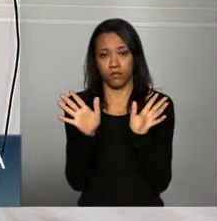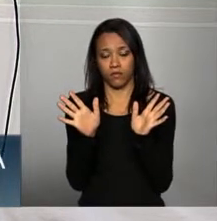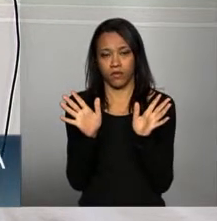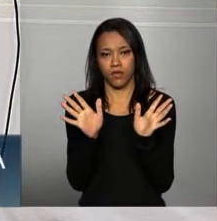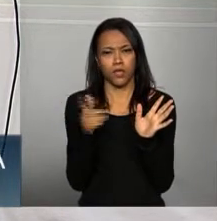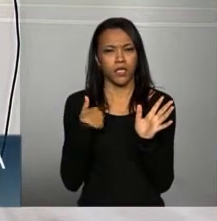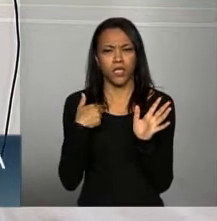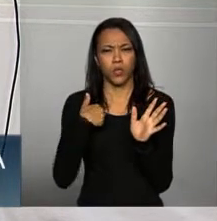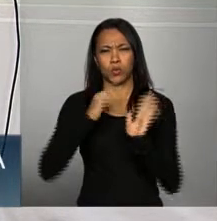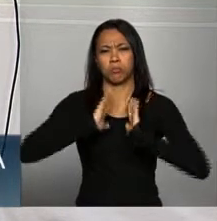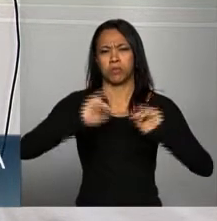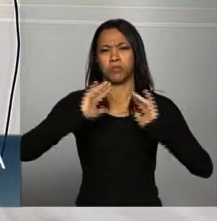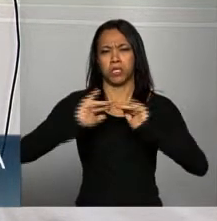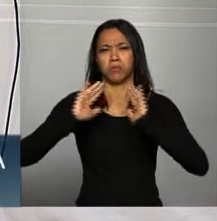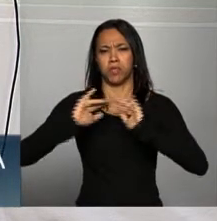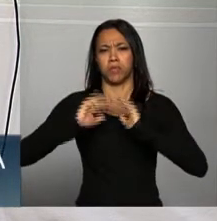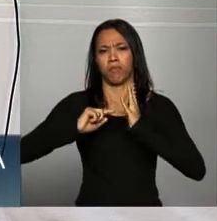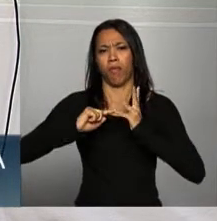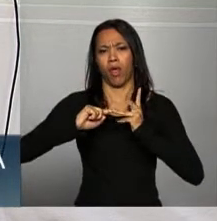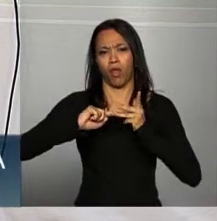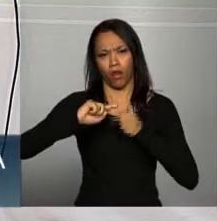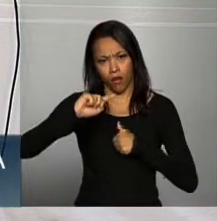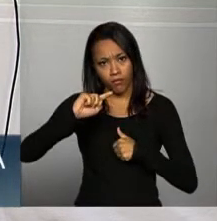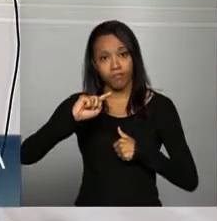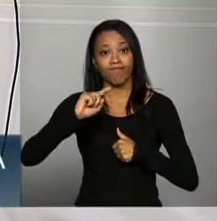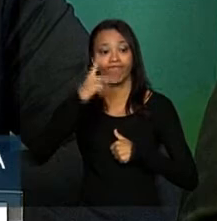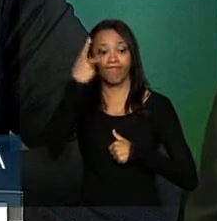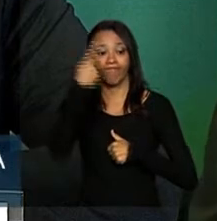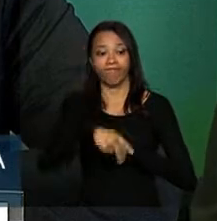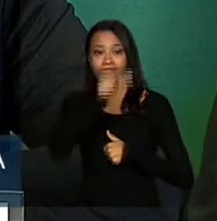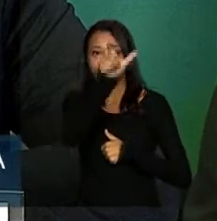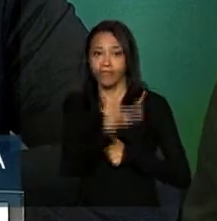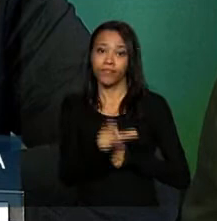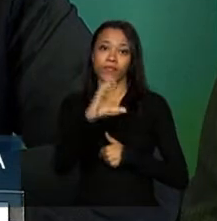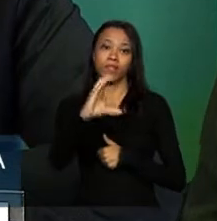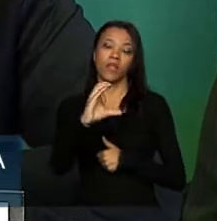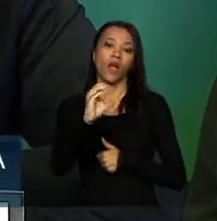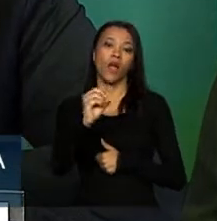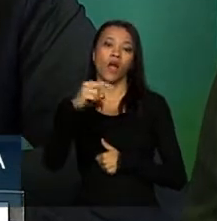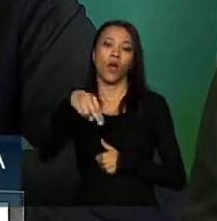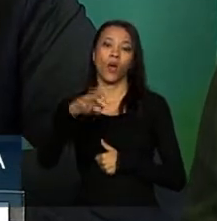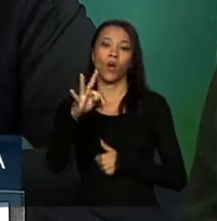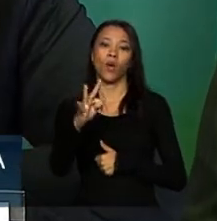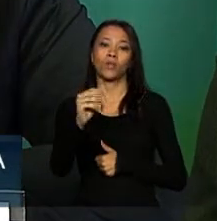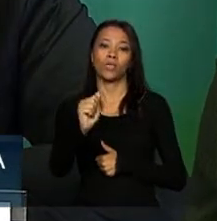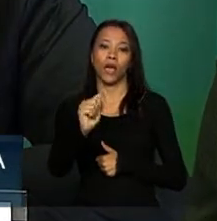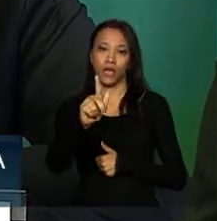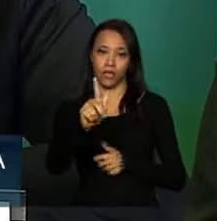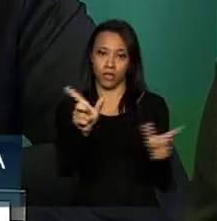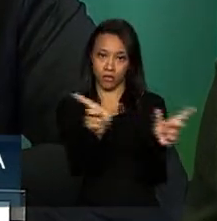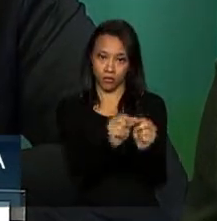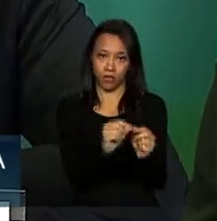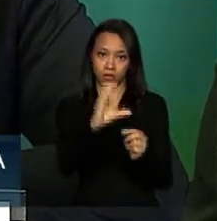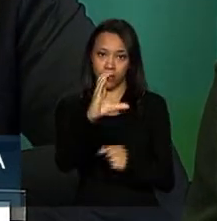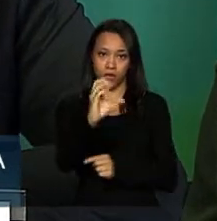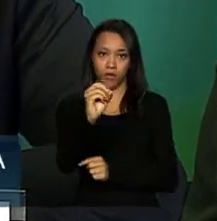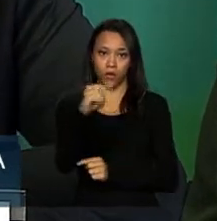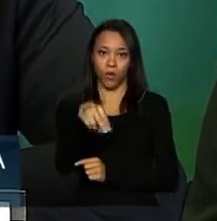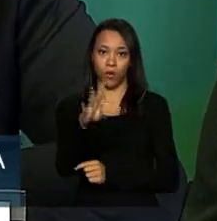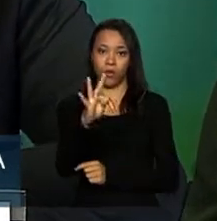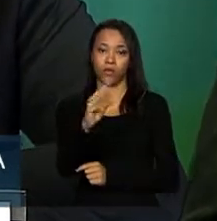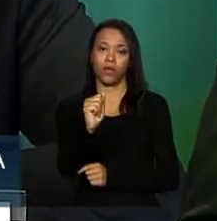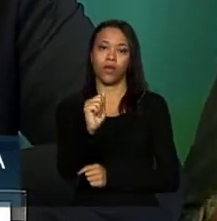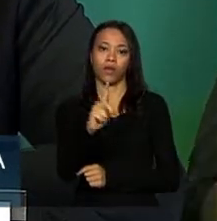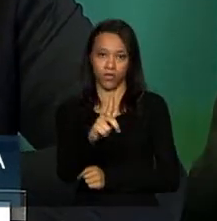as reivindicações da Contag serão processadas dentro do governo. Né? A Contag,